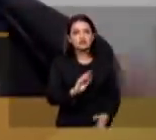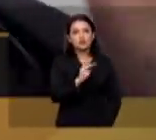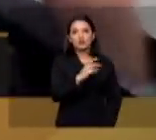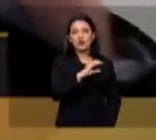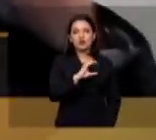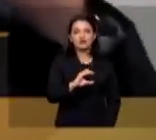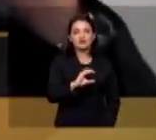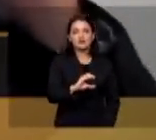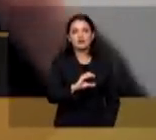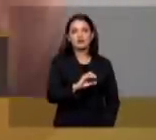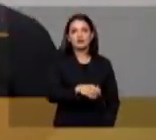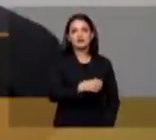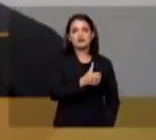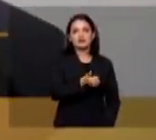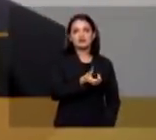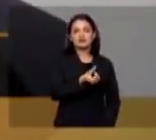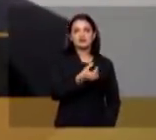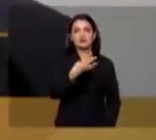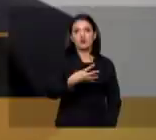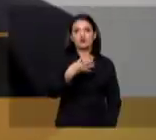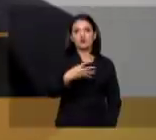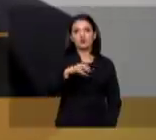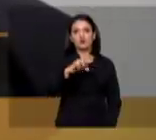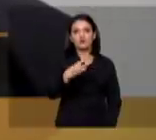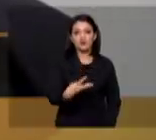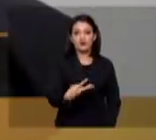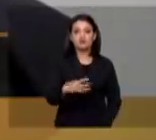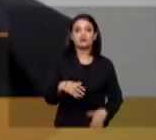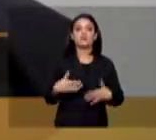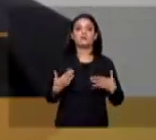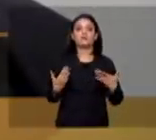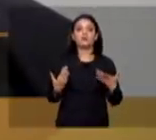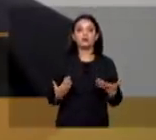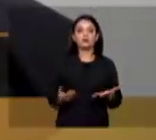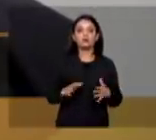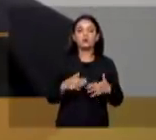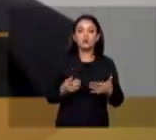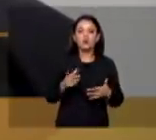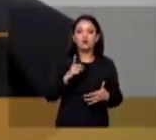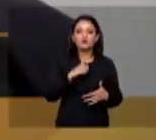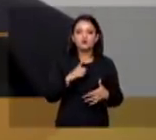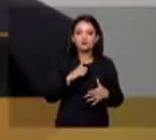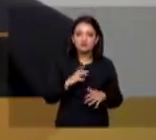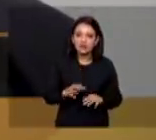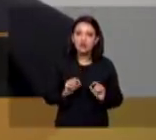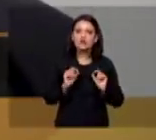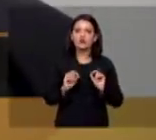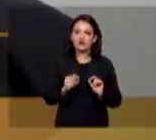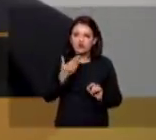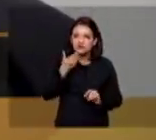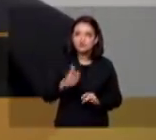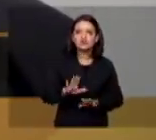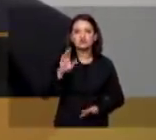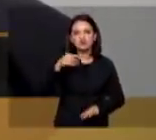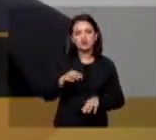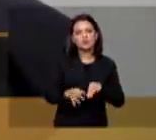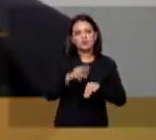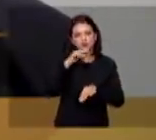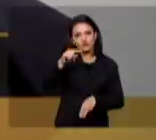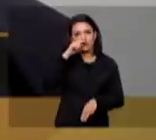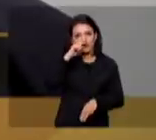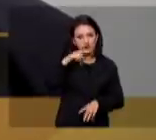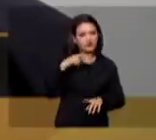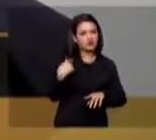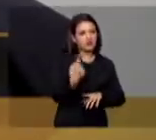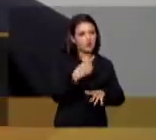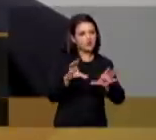164.493. Ressalto que, quando da apreciação da mencionada questão de ordem pela turma, na sessão de